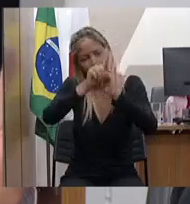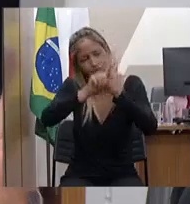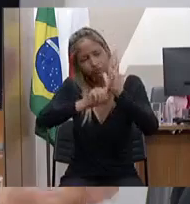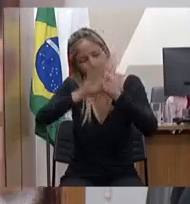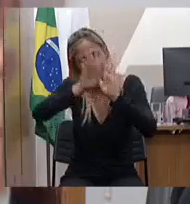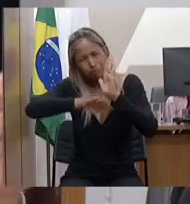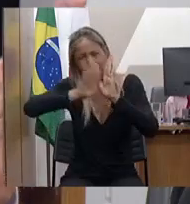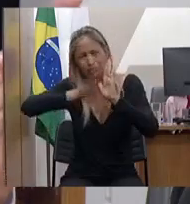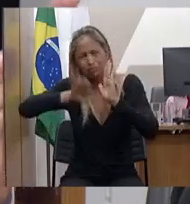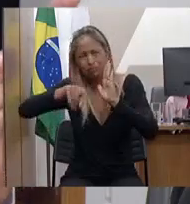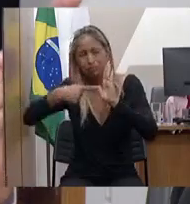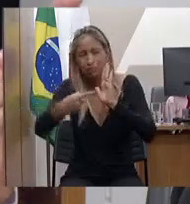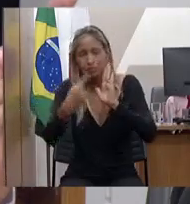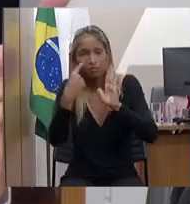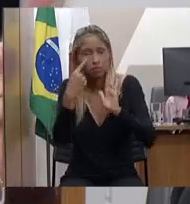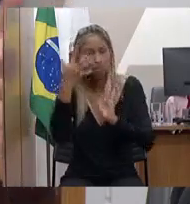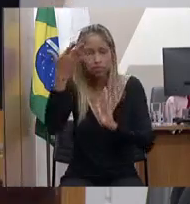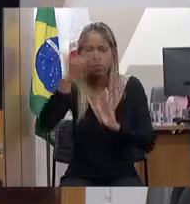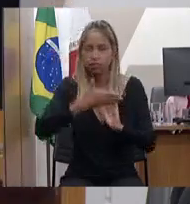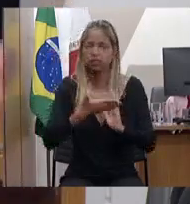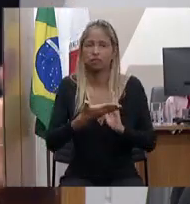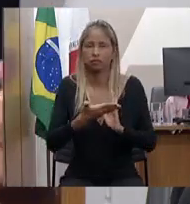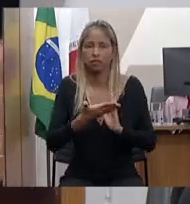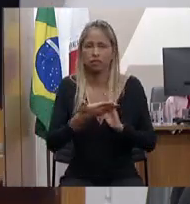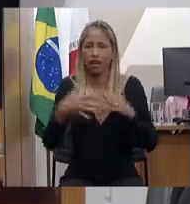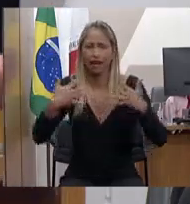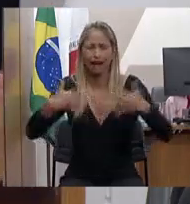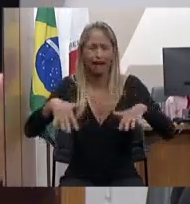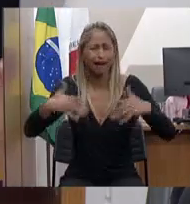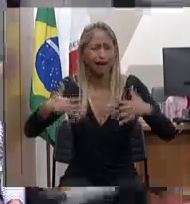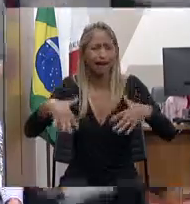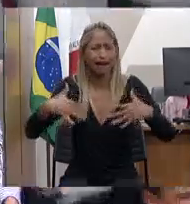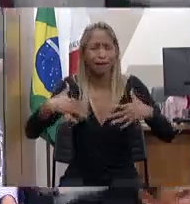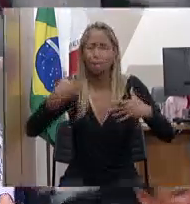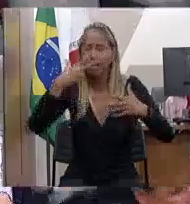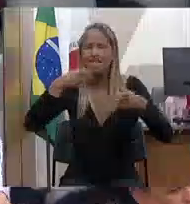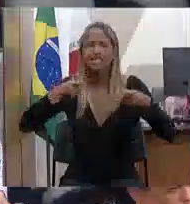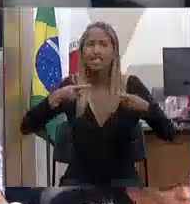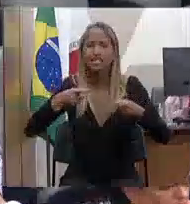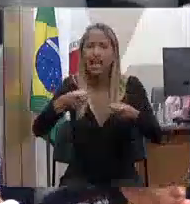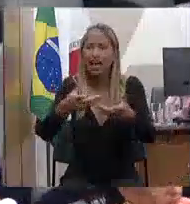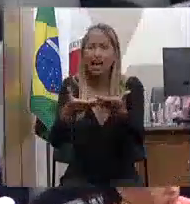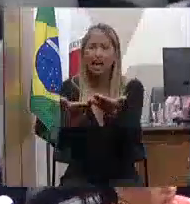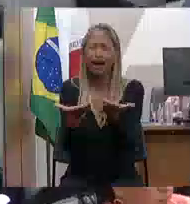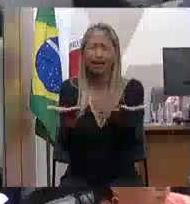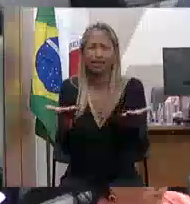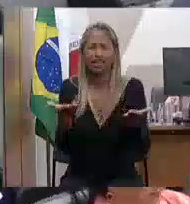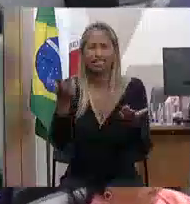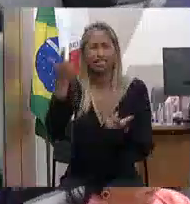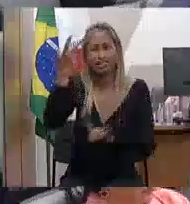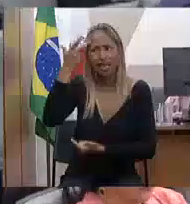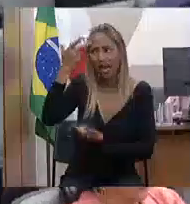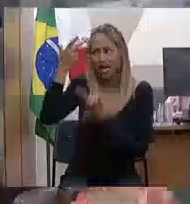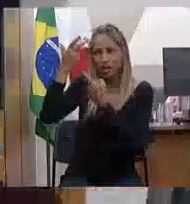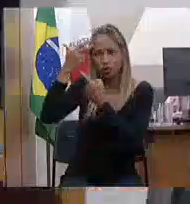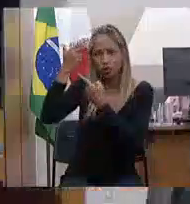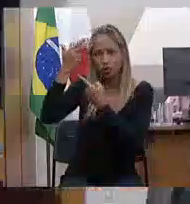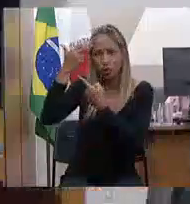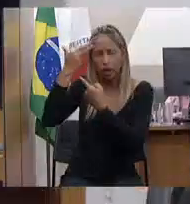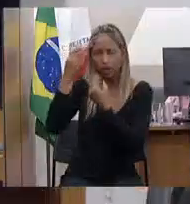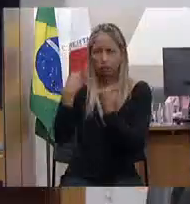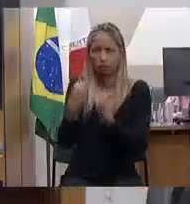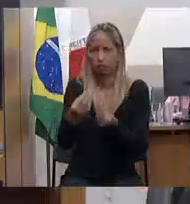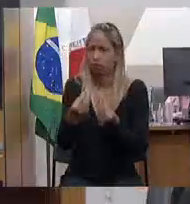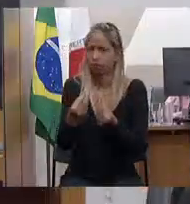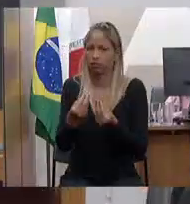que é apresentada subnotificada é um terror isso estatística de guerra que natural que é esse então